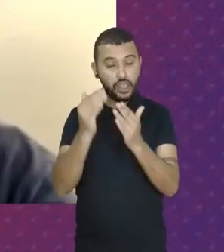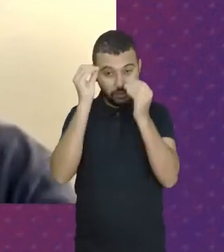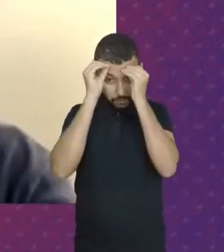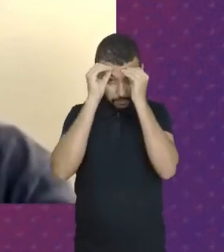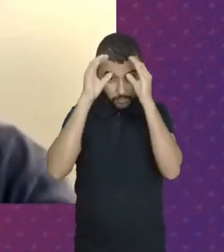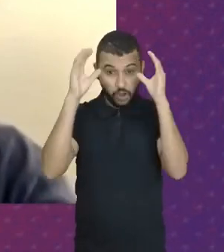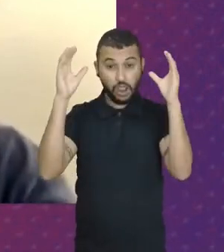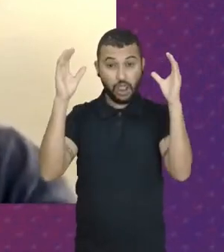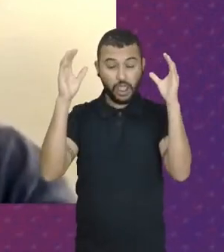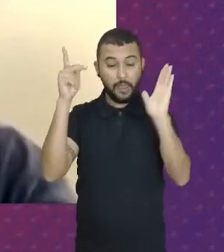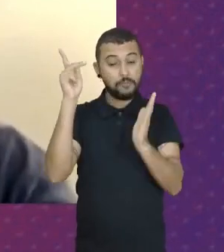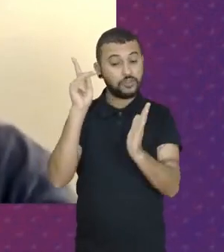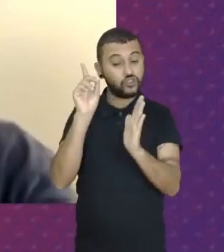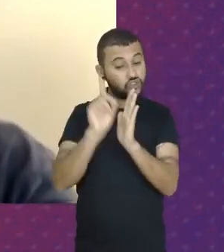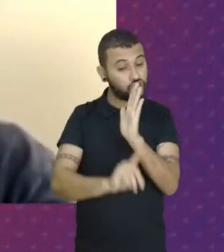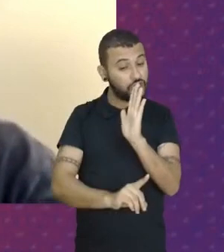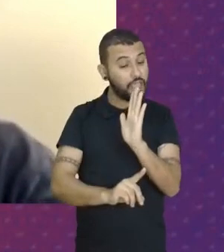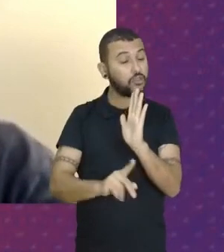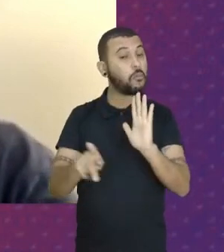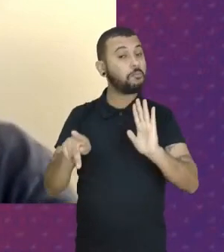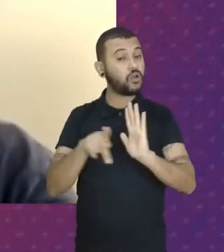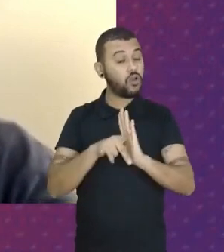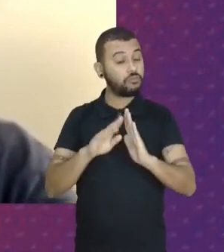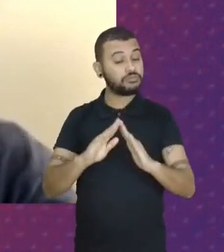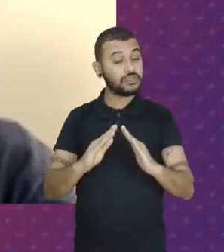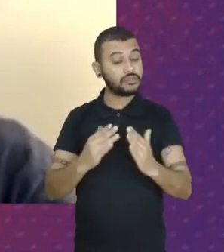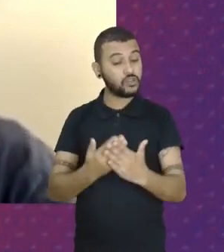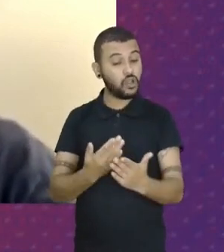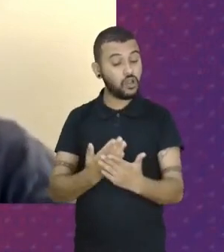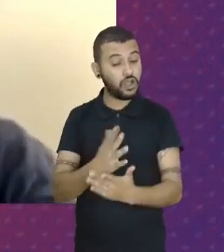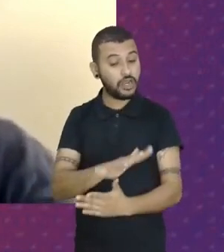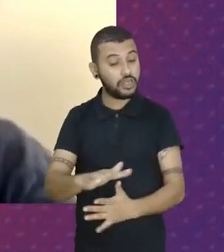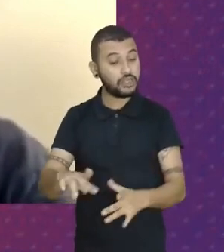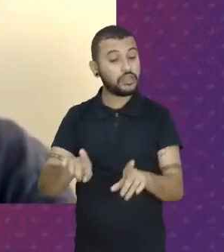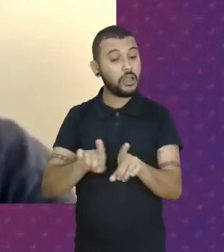creche como um direito também das crianças,